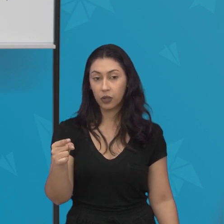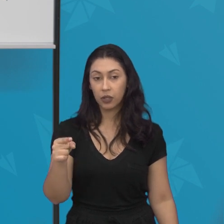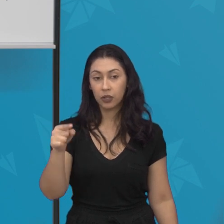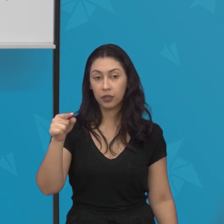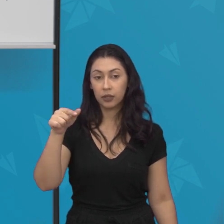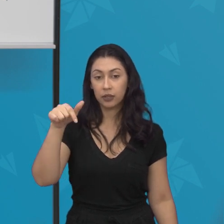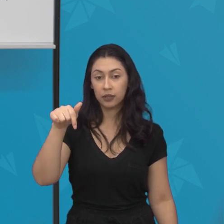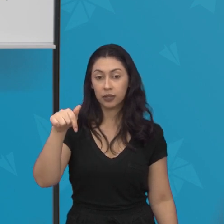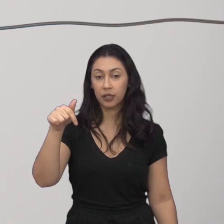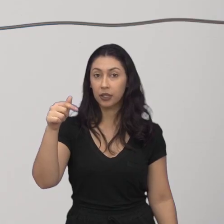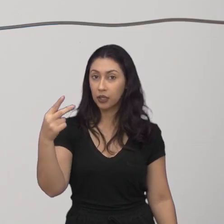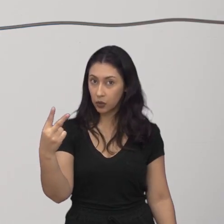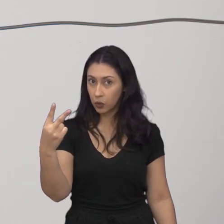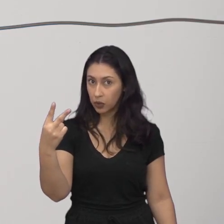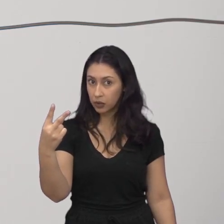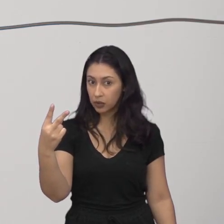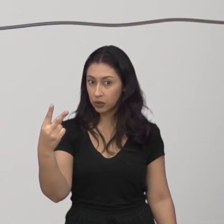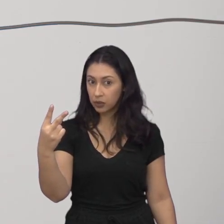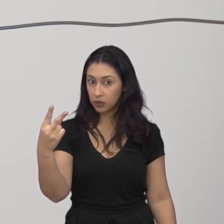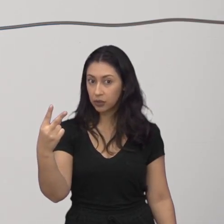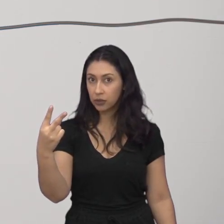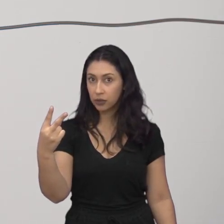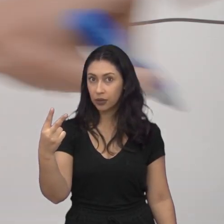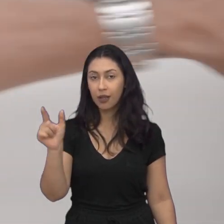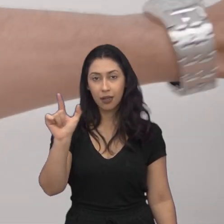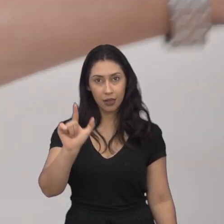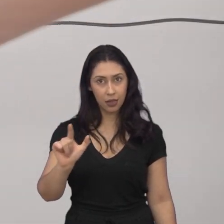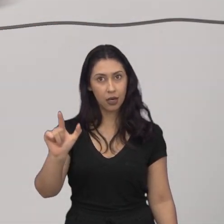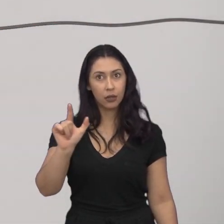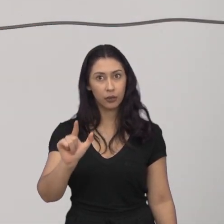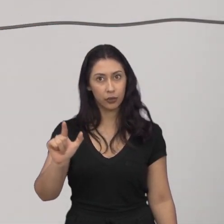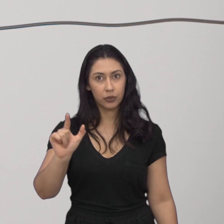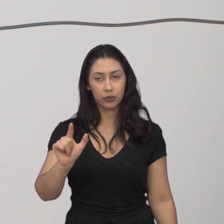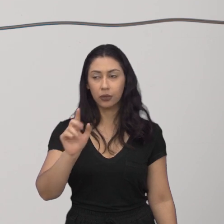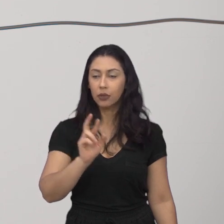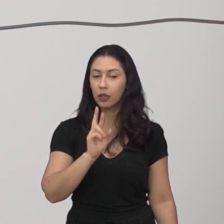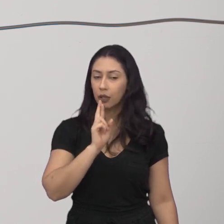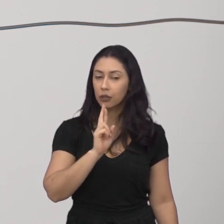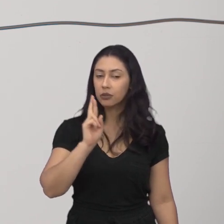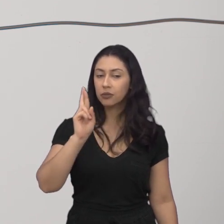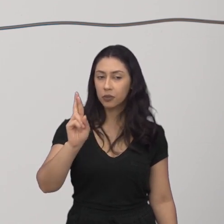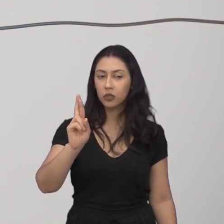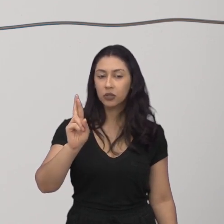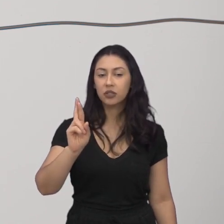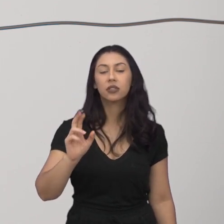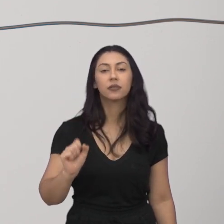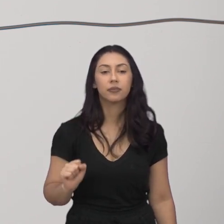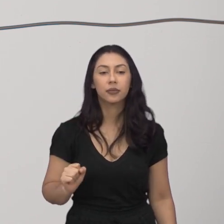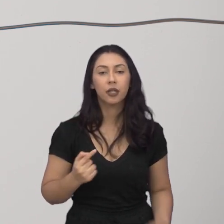67,72. O que? Litros, né, que ele está pedindo ali. A gente pode também cortar aqui as gramas, que ele está